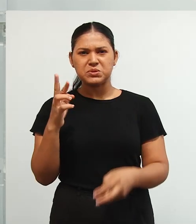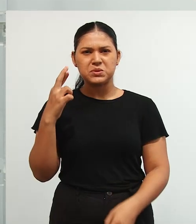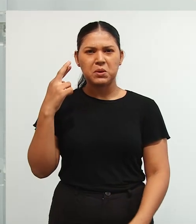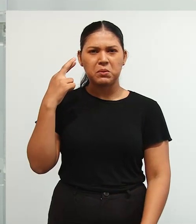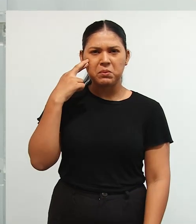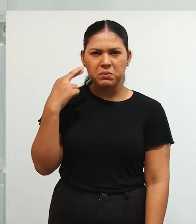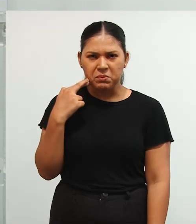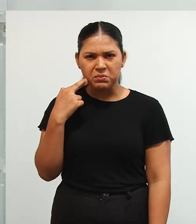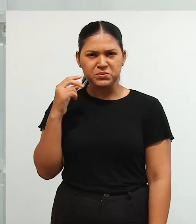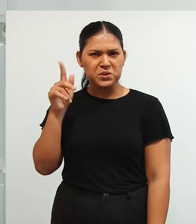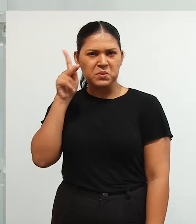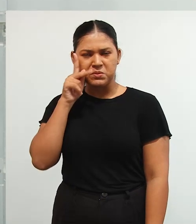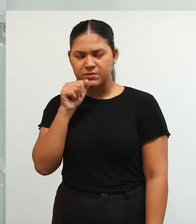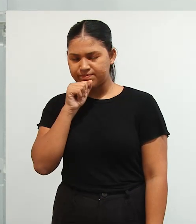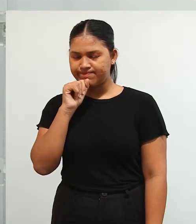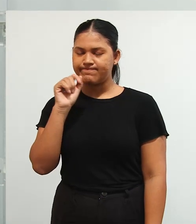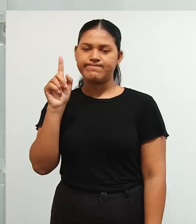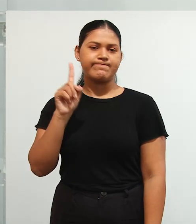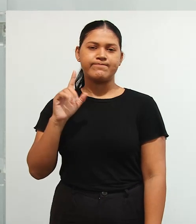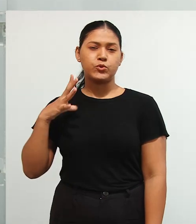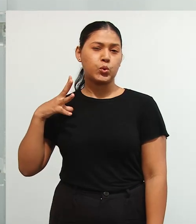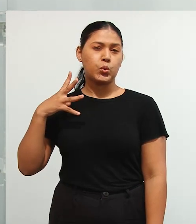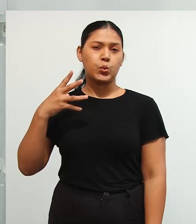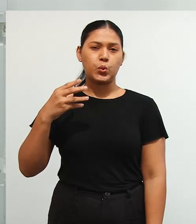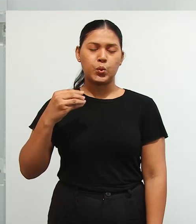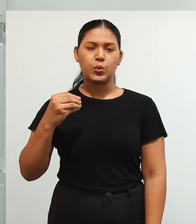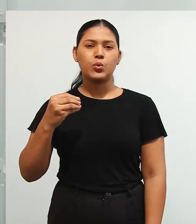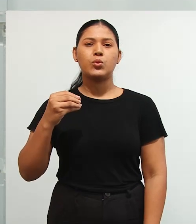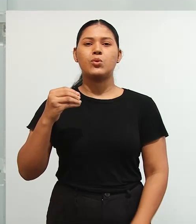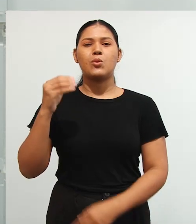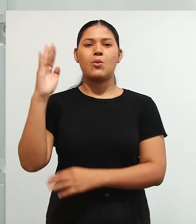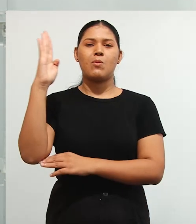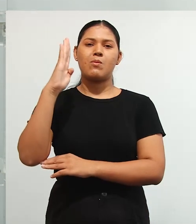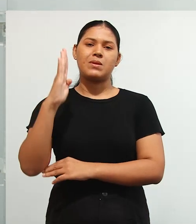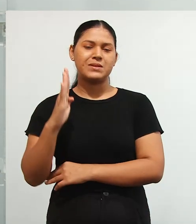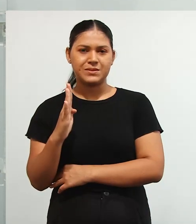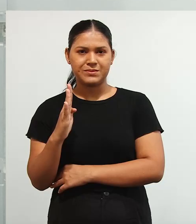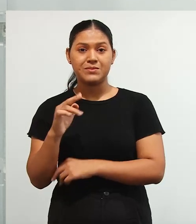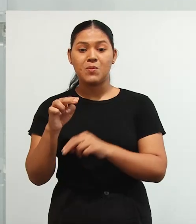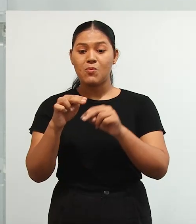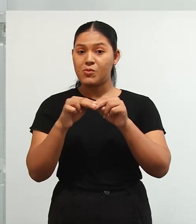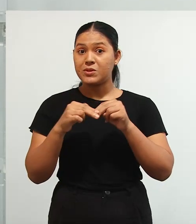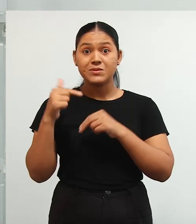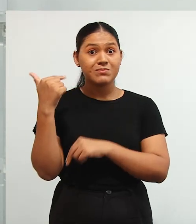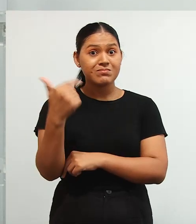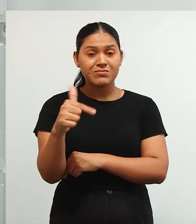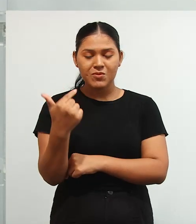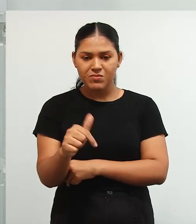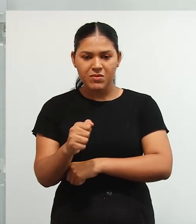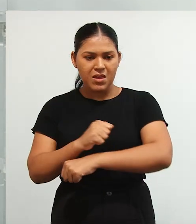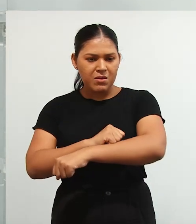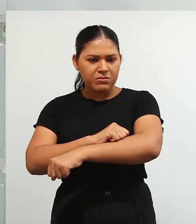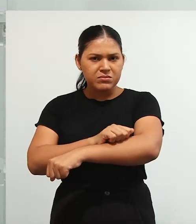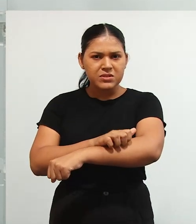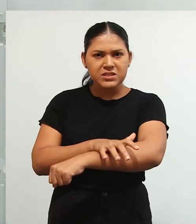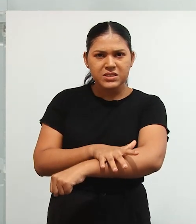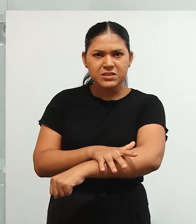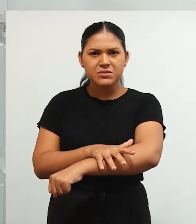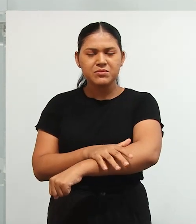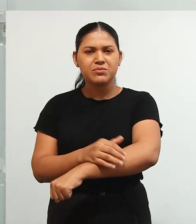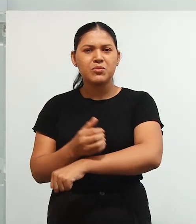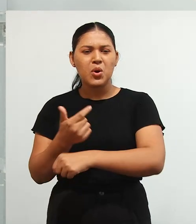mas em todo o território nacional. É por isso que não existe racismo reverso, porque racismo são estruturas de poder. Lembra